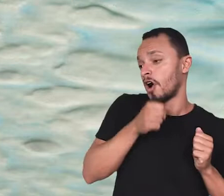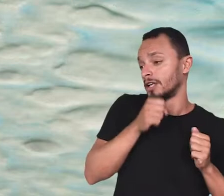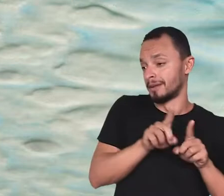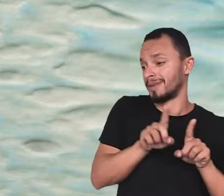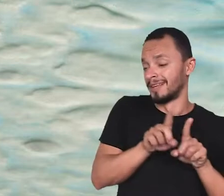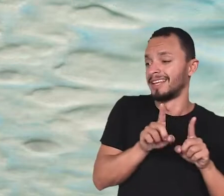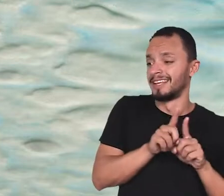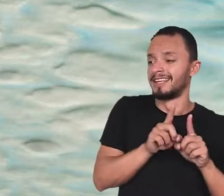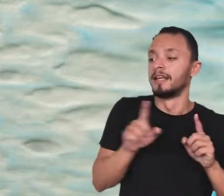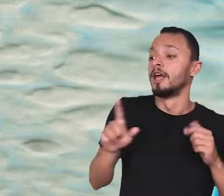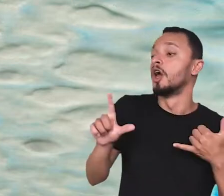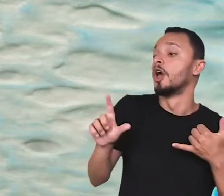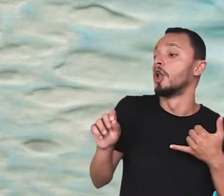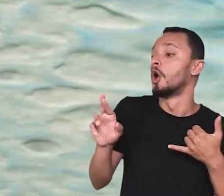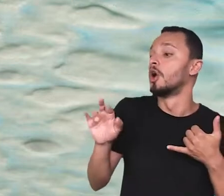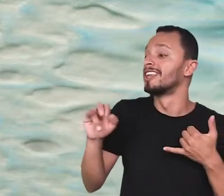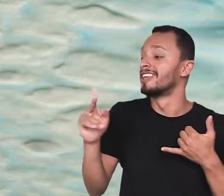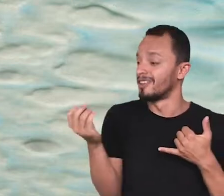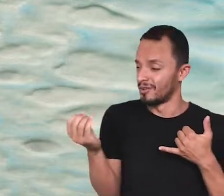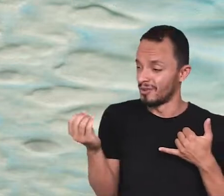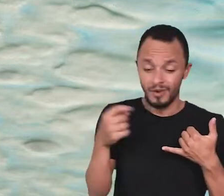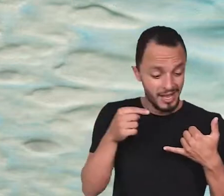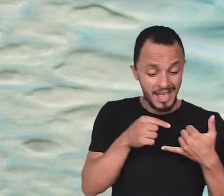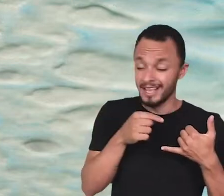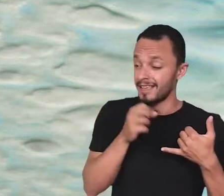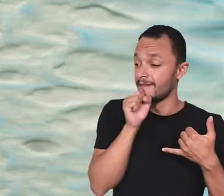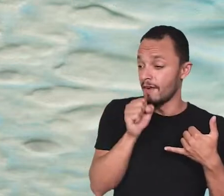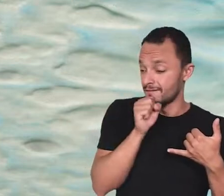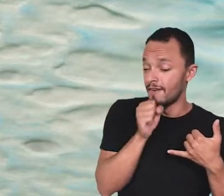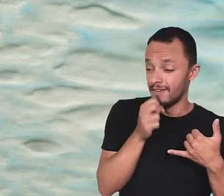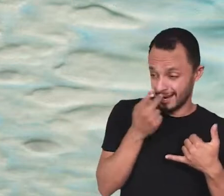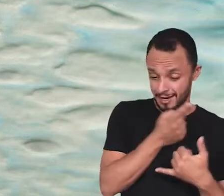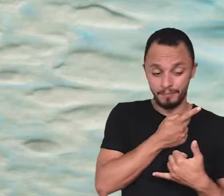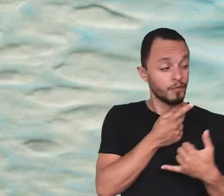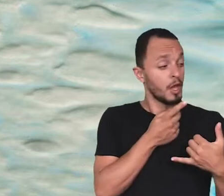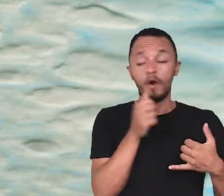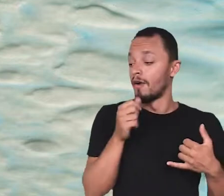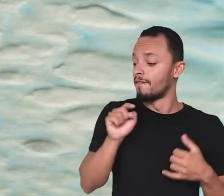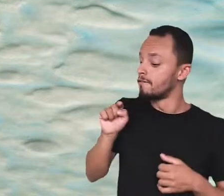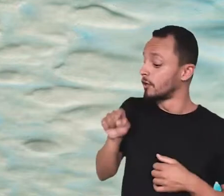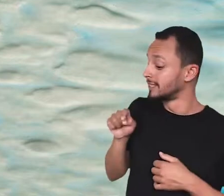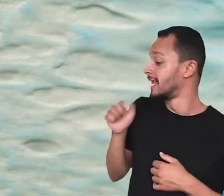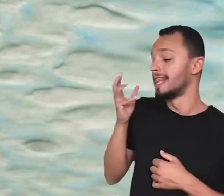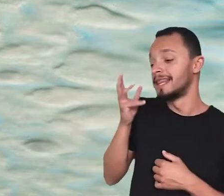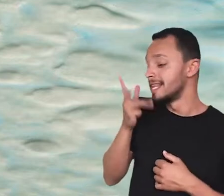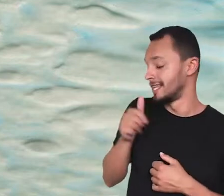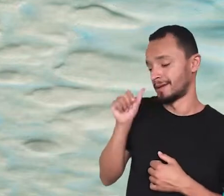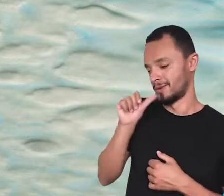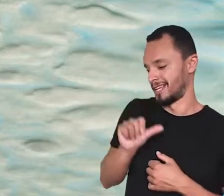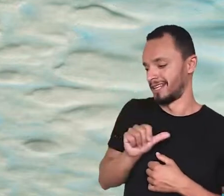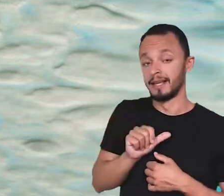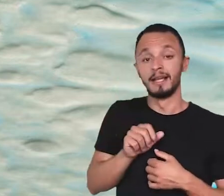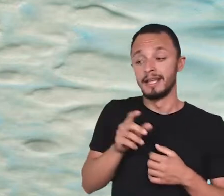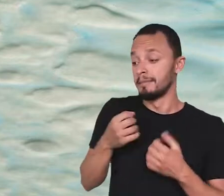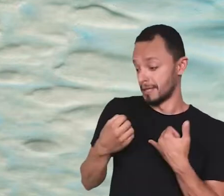Lourinho, você não imagina que coisa mais linda é minha avó falando que eu sou uma moça linda. Ela até me ensinou a fazer acarajé do jeitinho